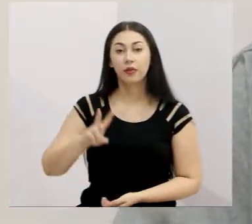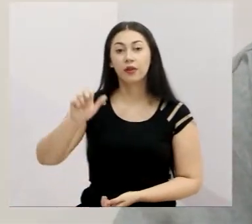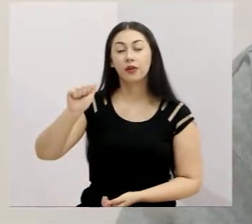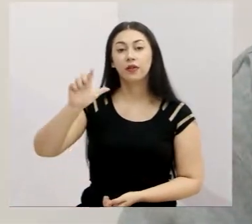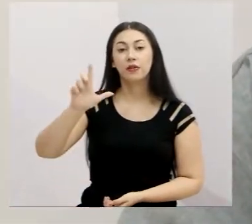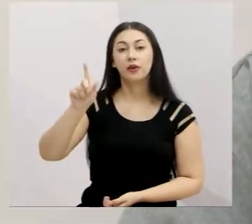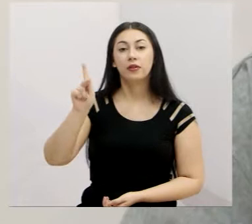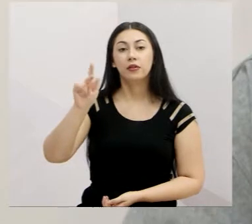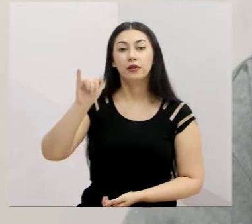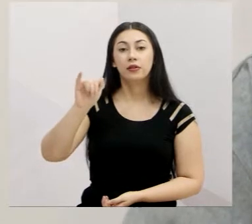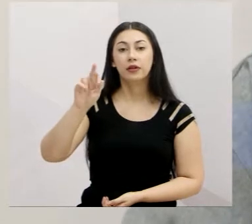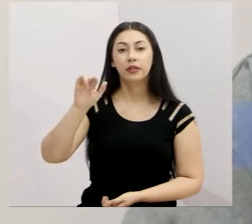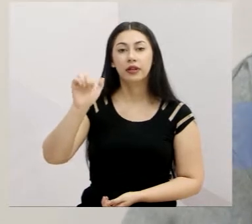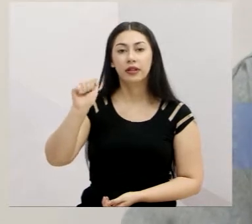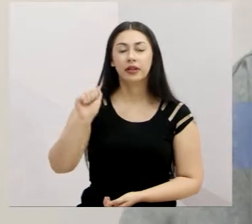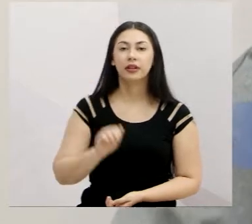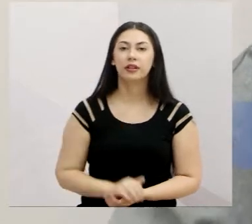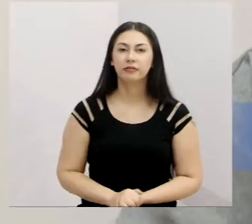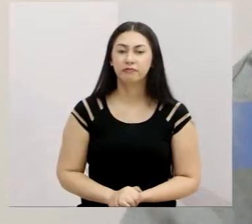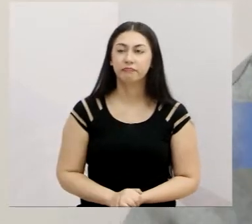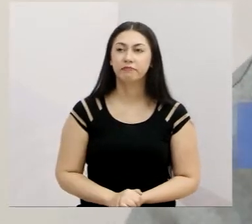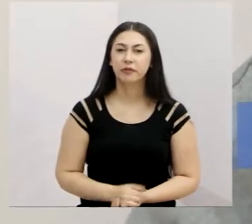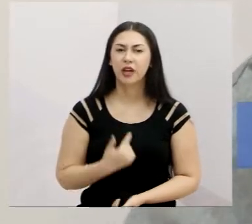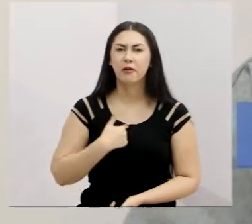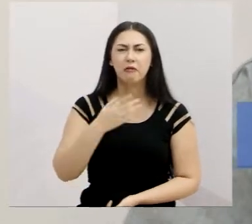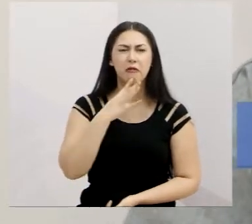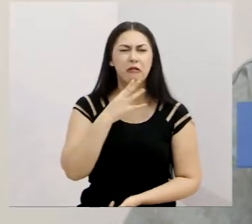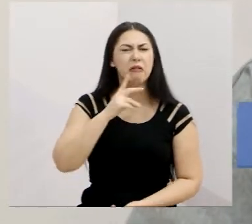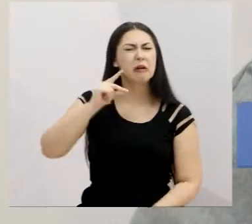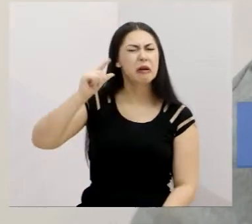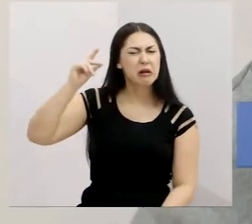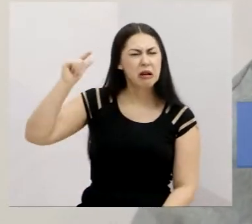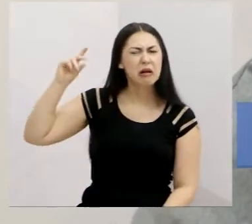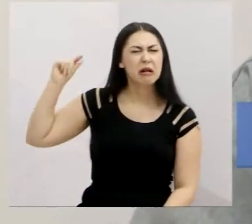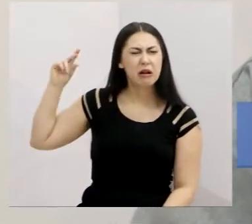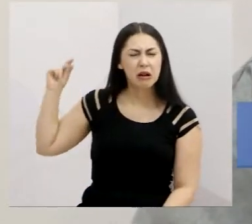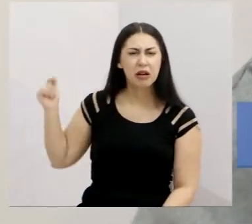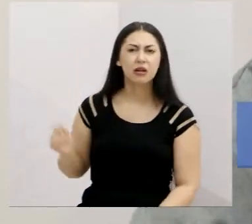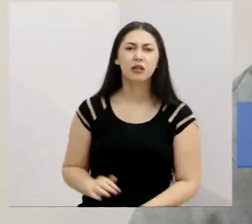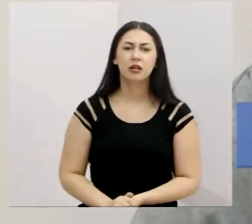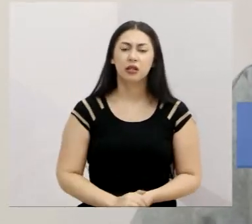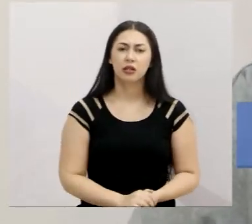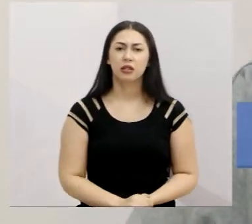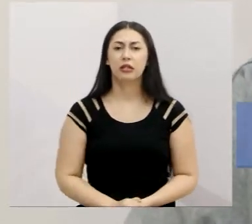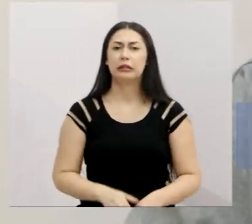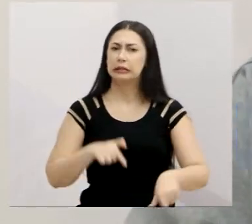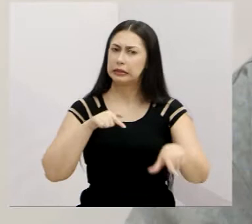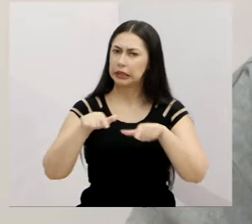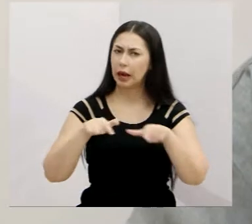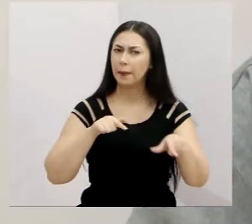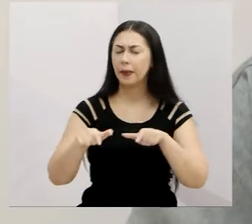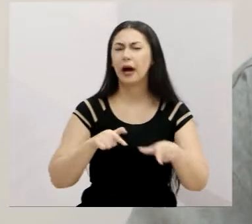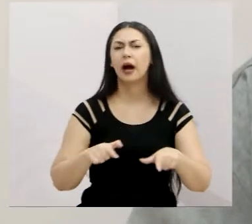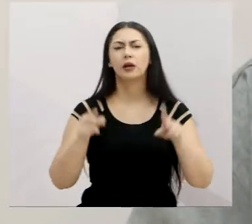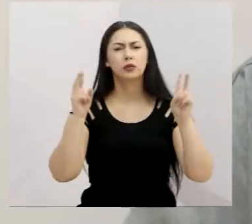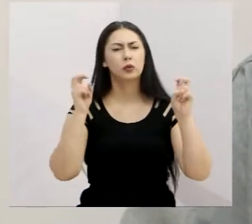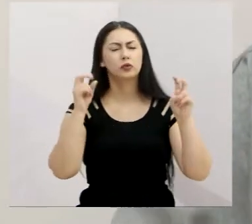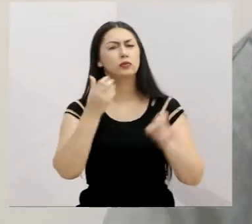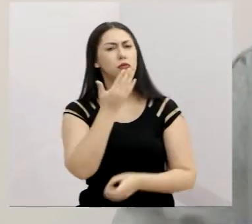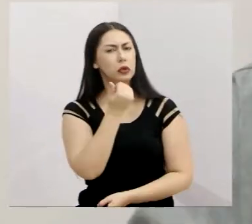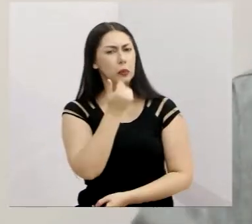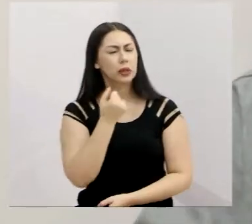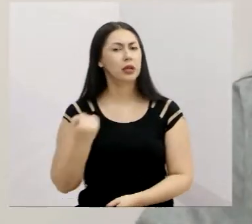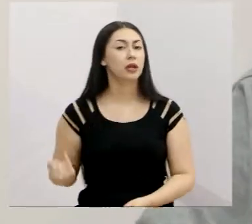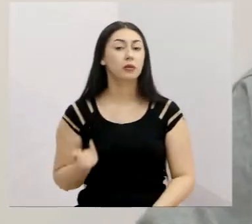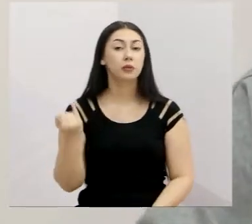fala de é uma pessoa que eu conheço há décadas que vem desenvolvendo na área de nutrição trabalhos muito relevantes para a sociedade